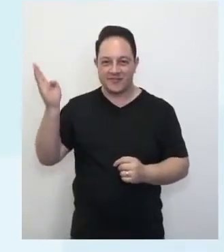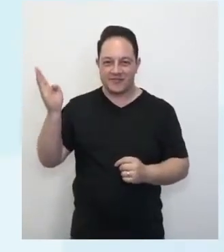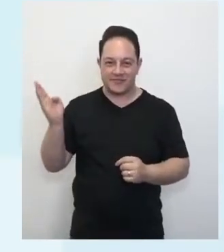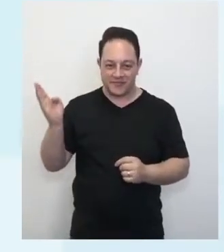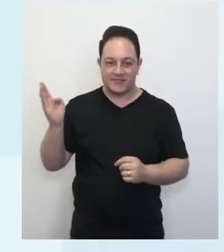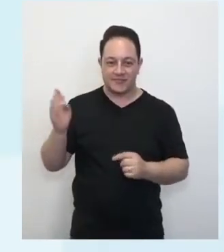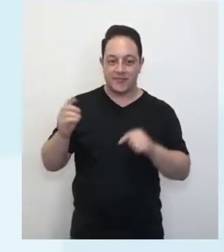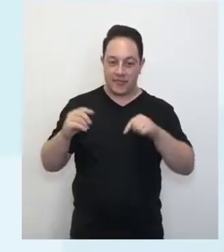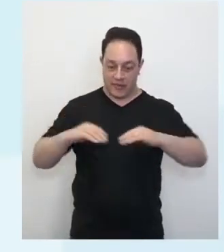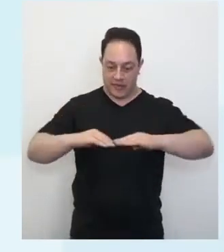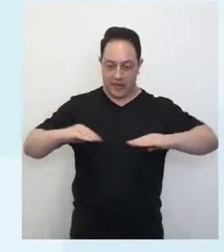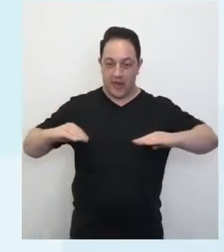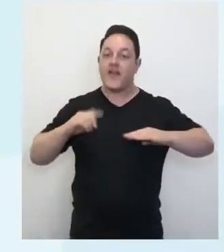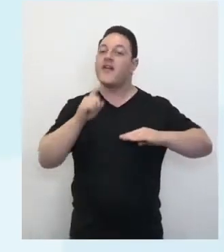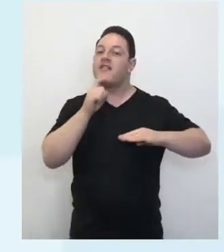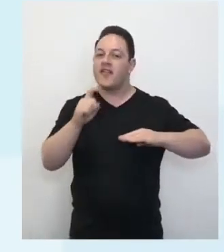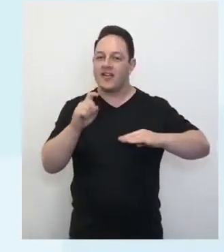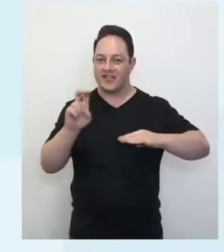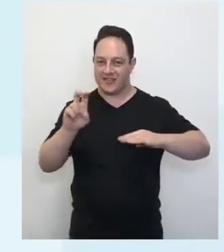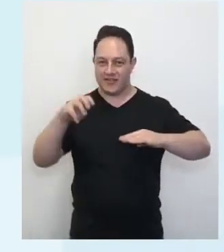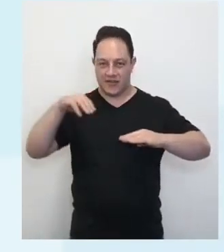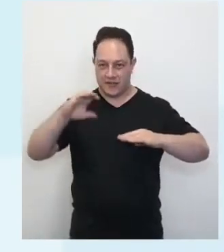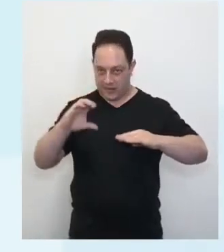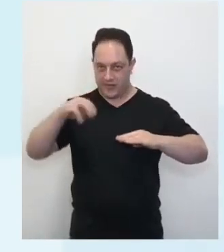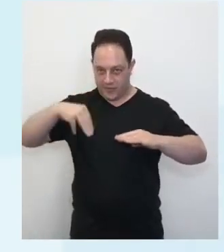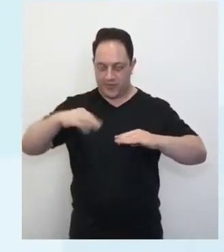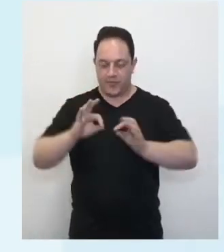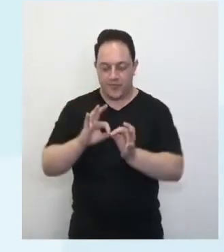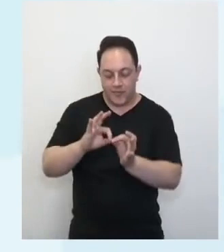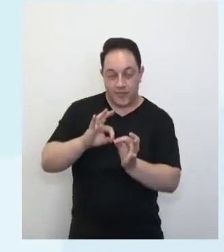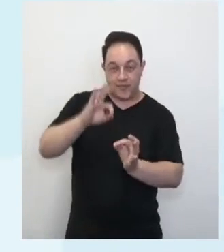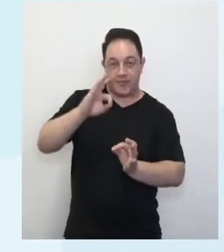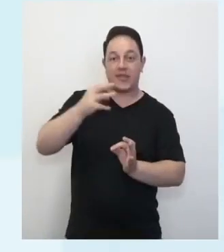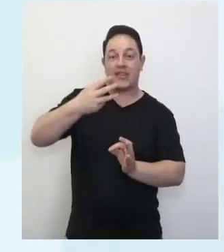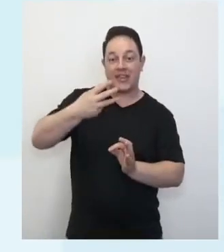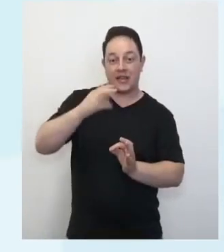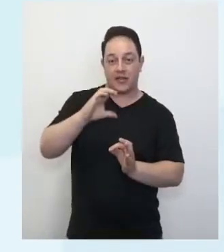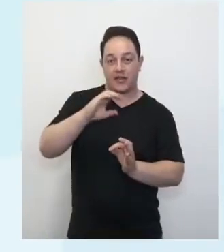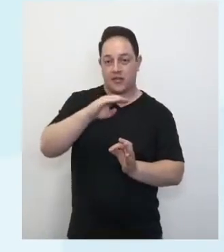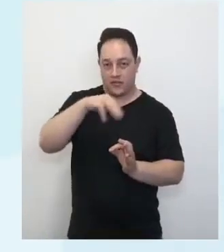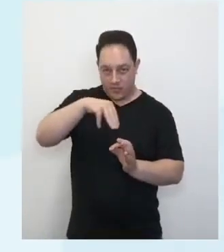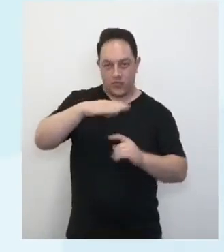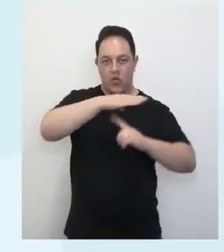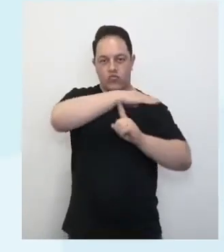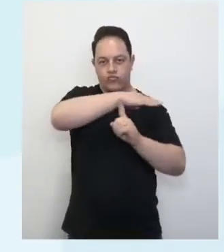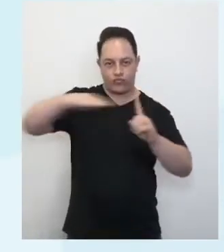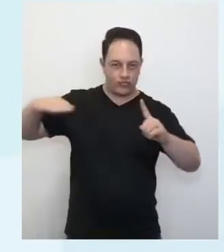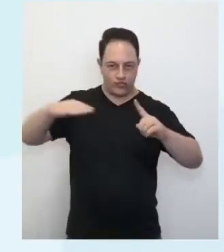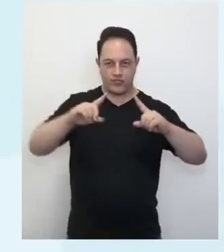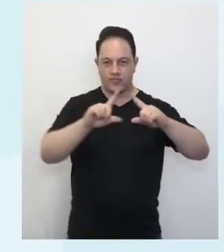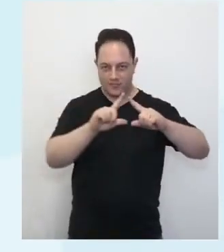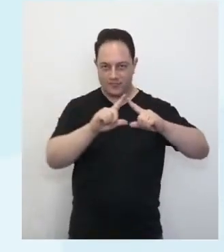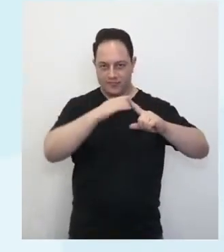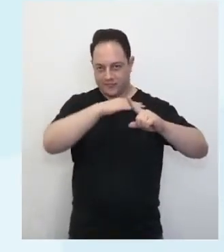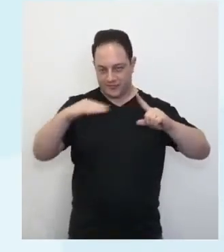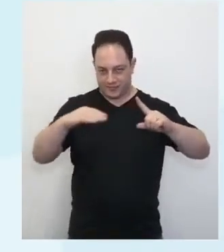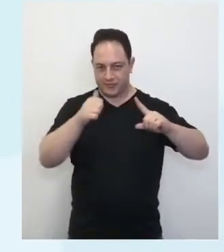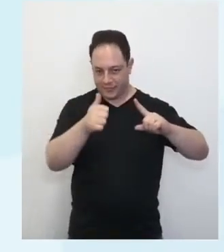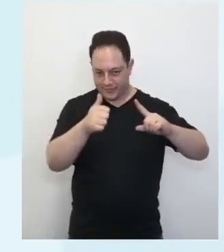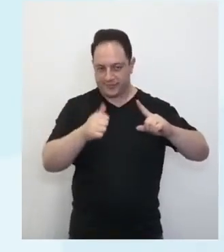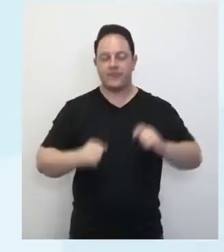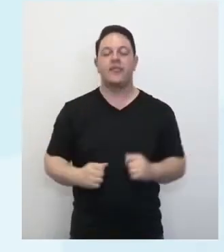base para cima a 3 cm foi feito um corte nesta pirâmide paralelo a